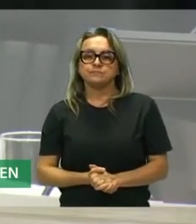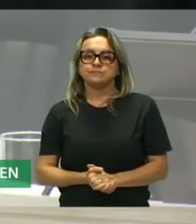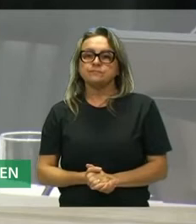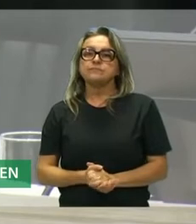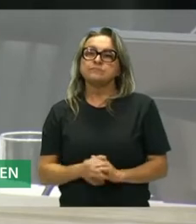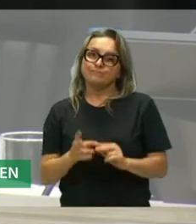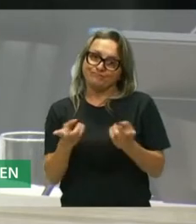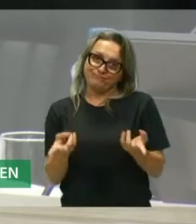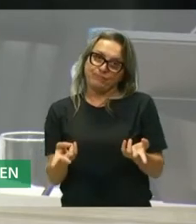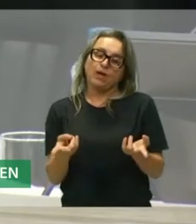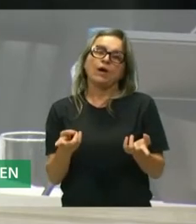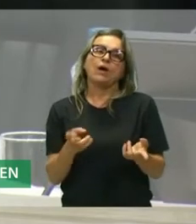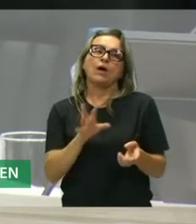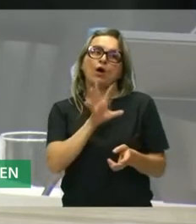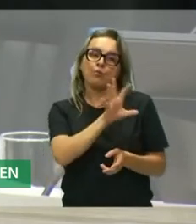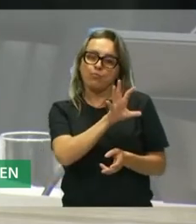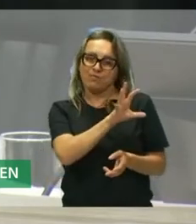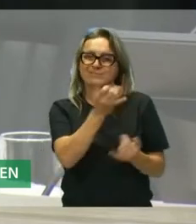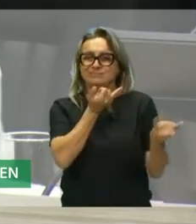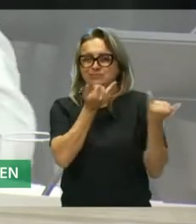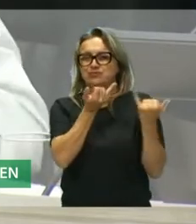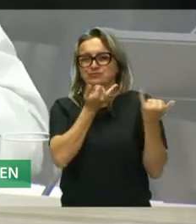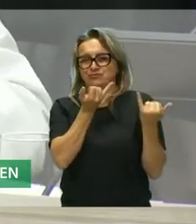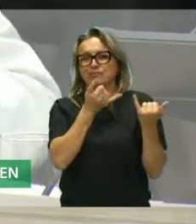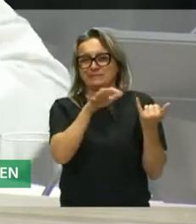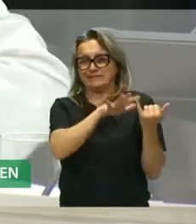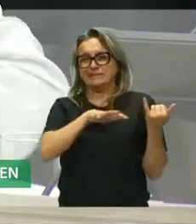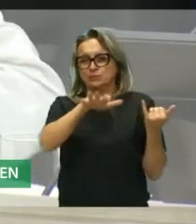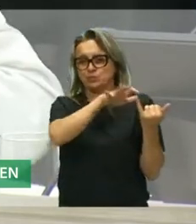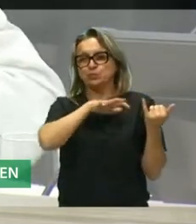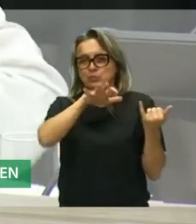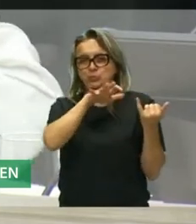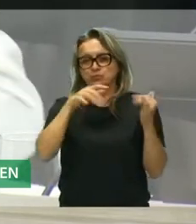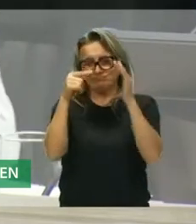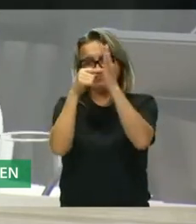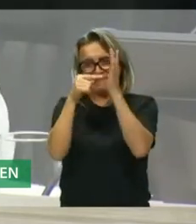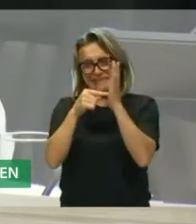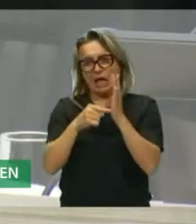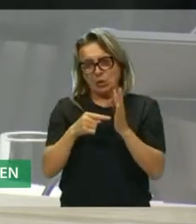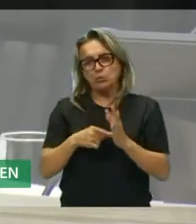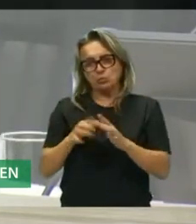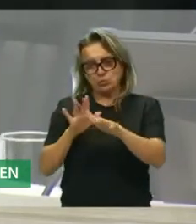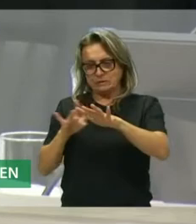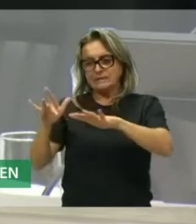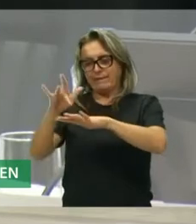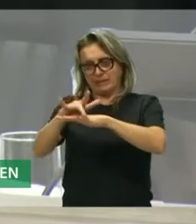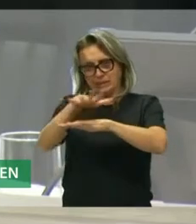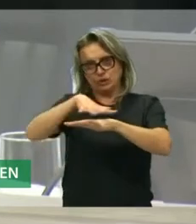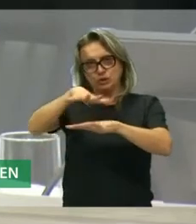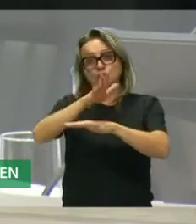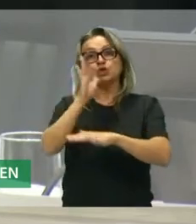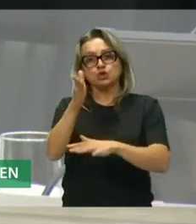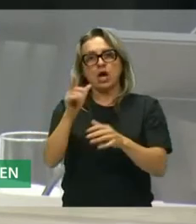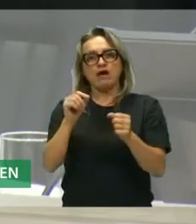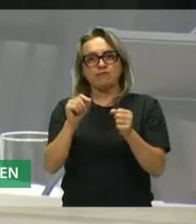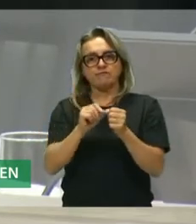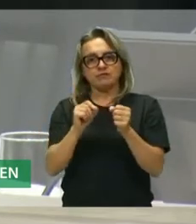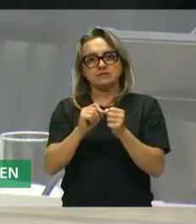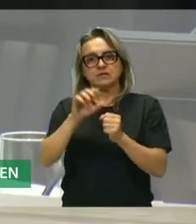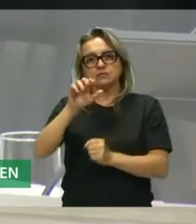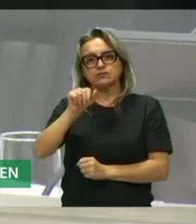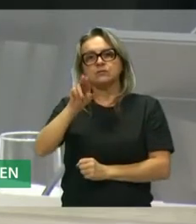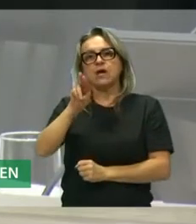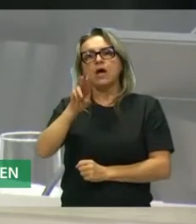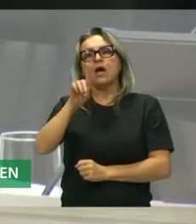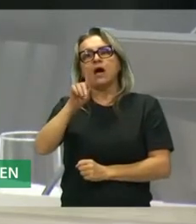dessas informações, todas as informações, essas denúncias da mídia, nós já fizemos uma auditoria interna que já